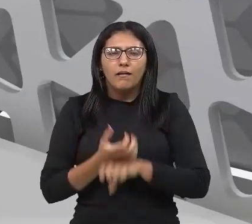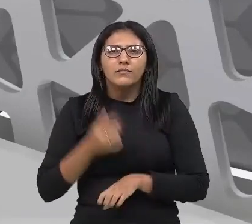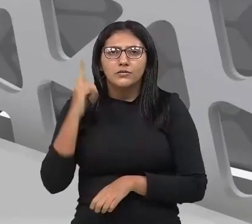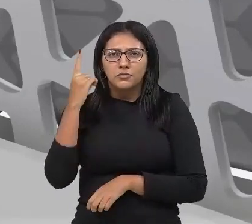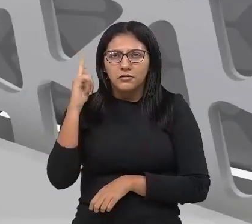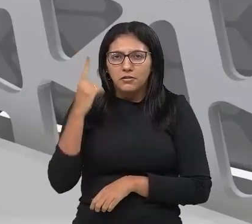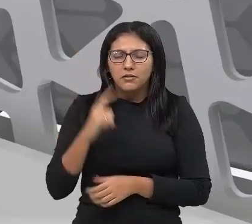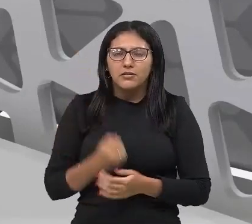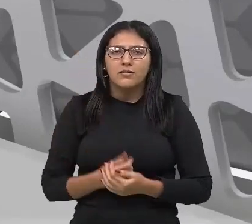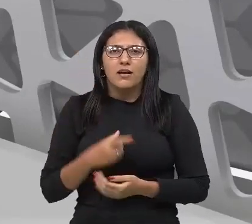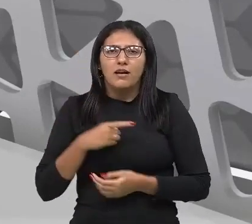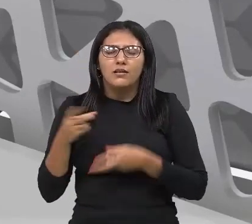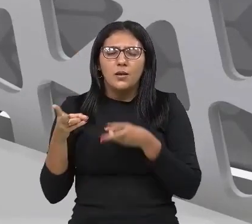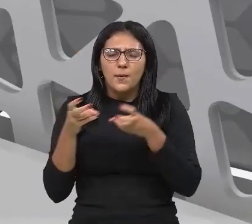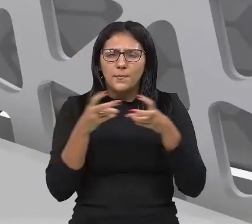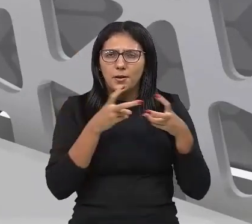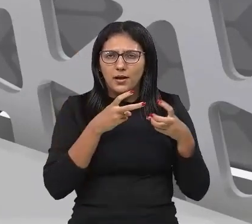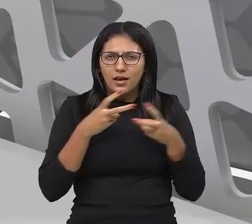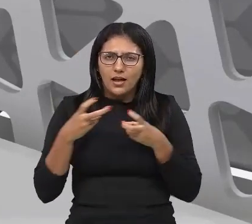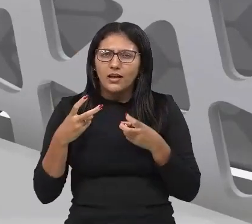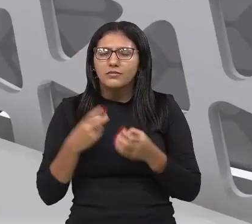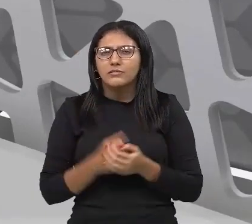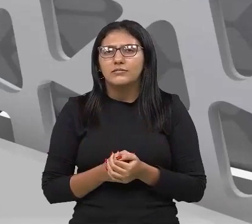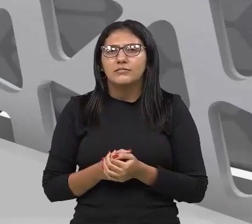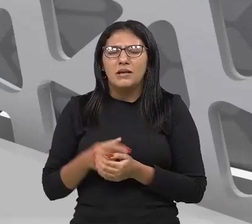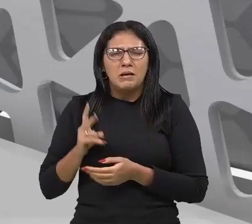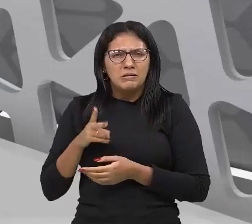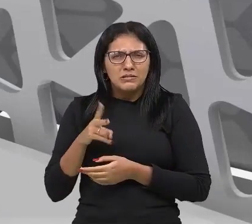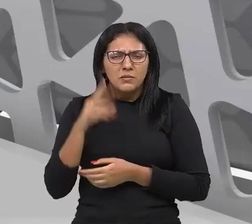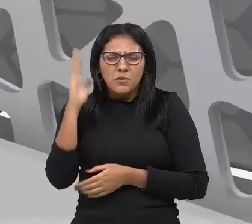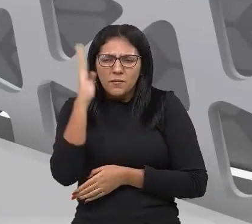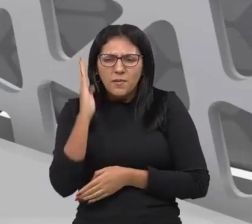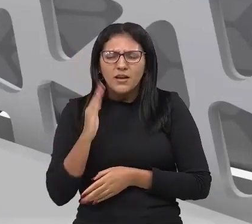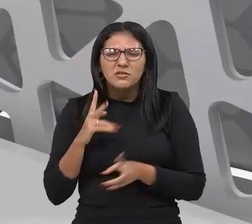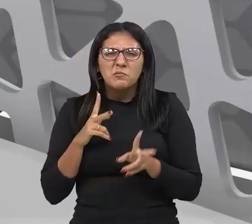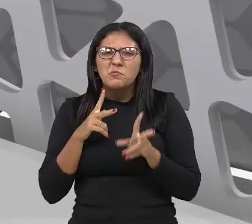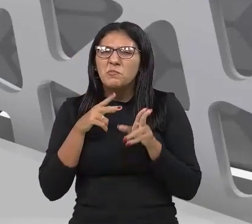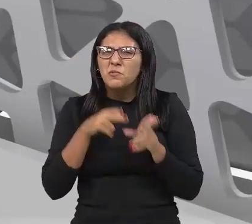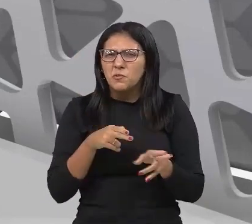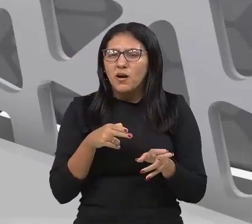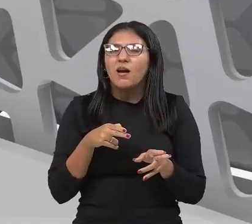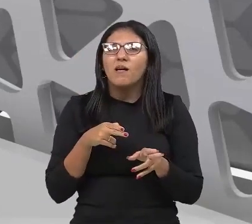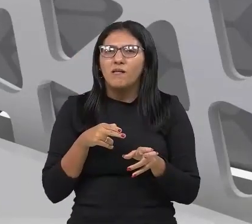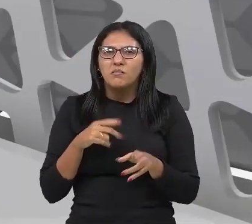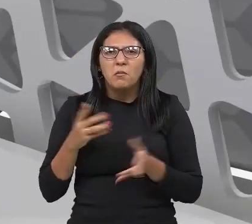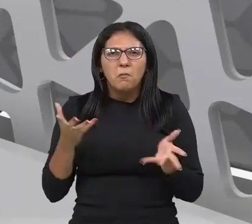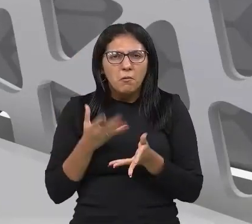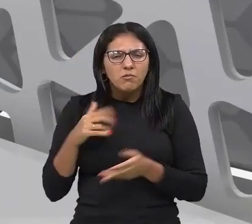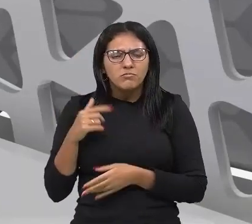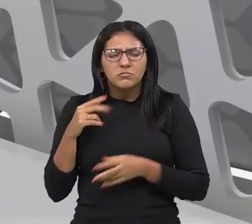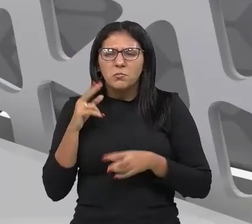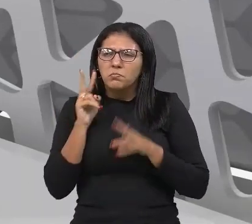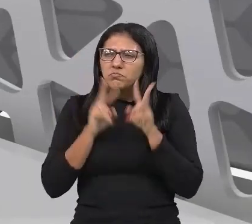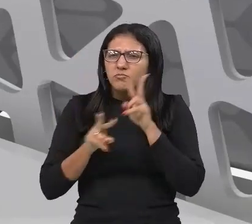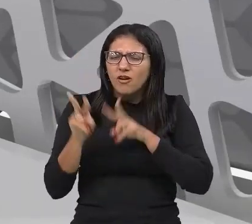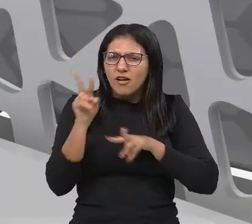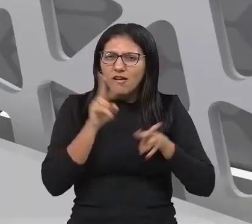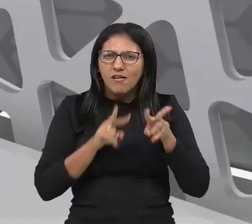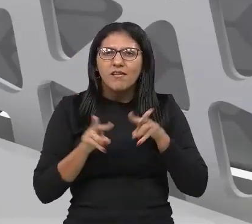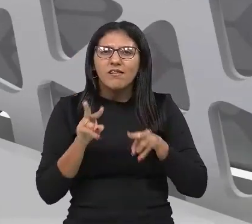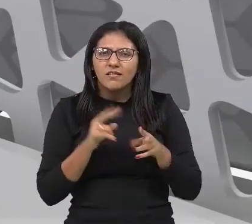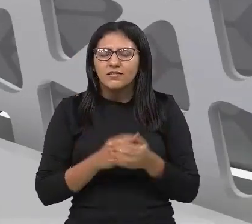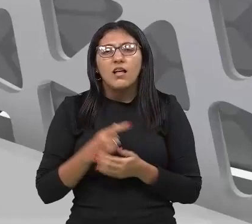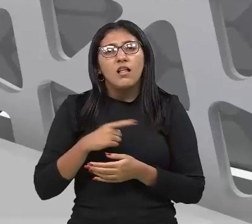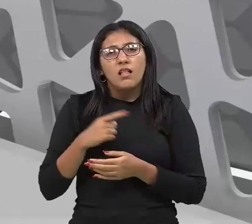vai verificar que nem sempre o Brasil ele foi do jeito que a gente observa hoje em dia.